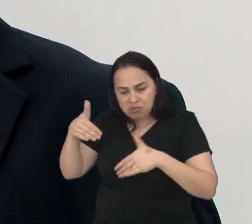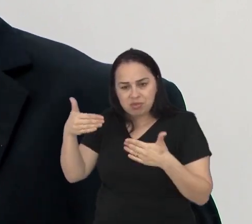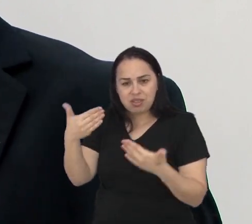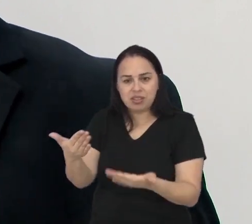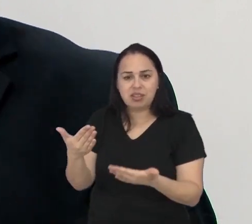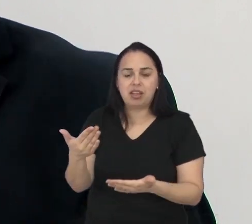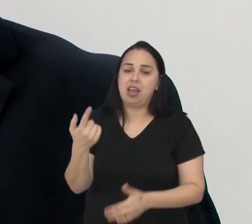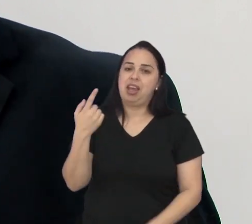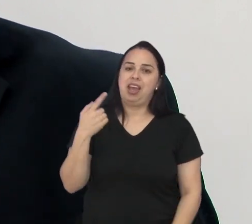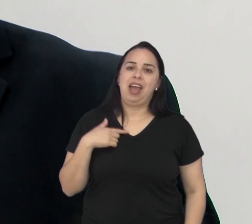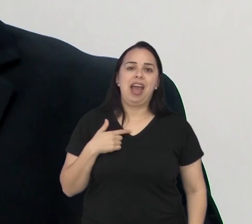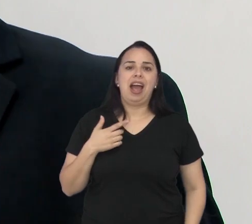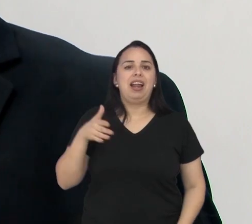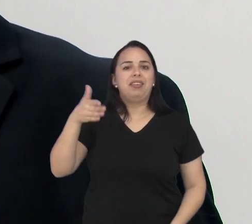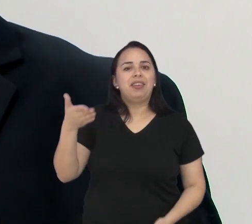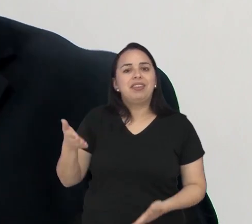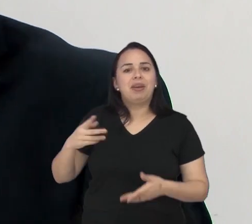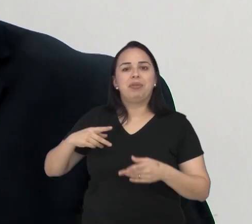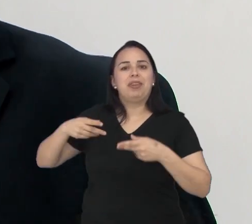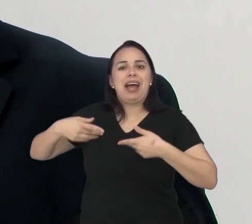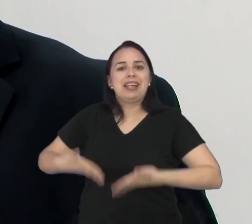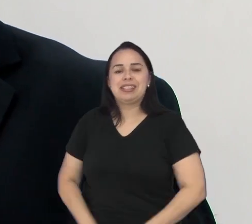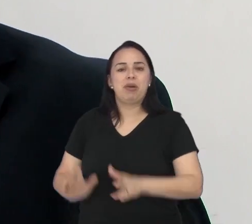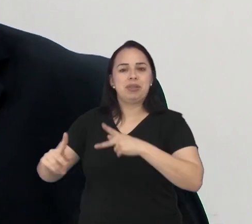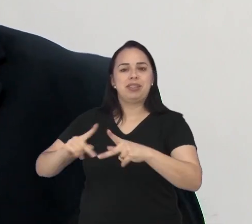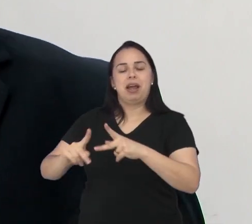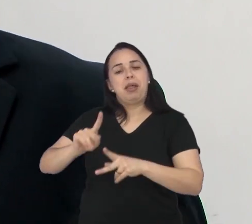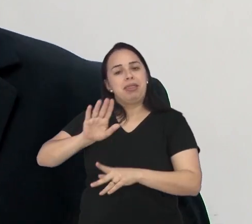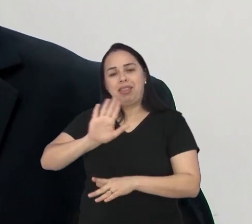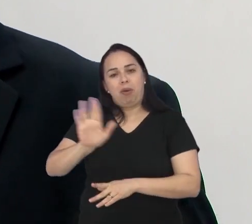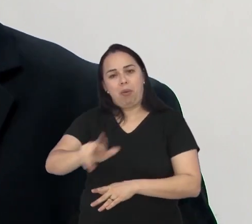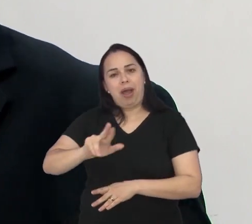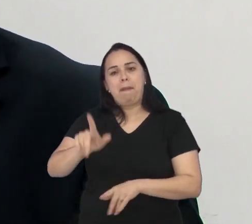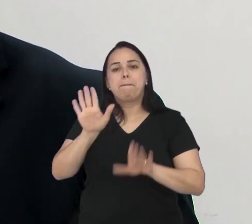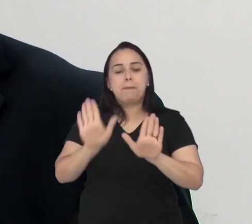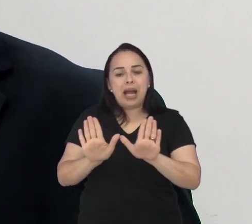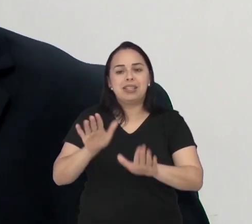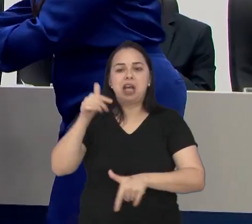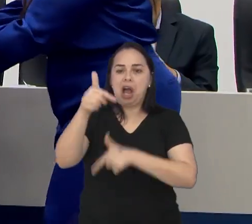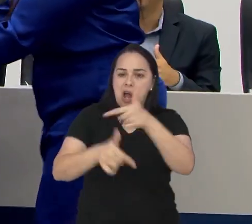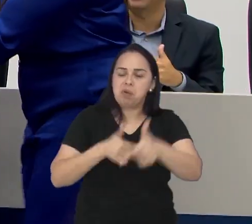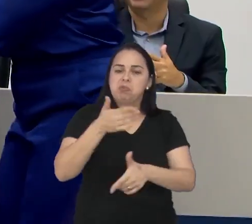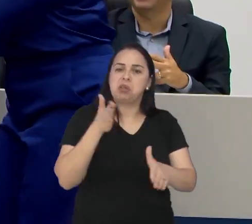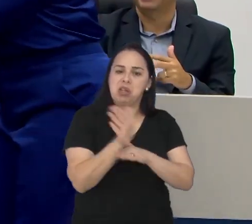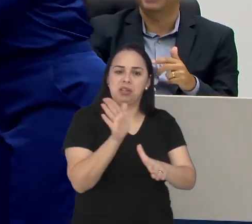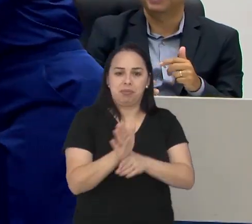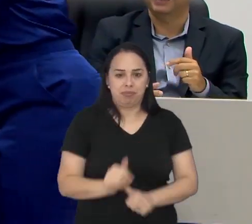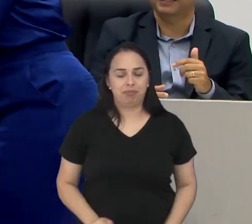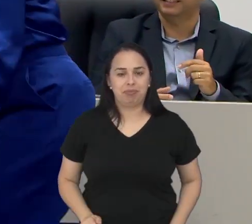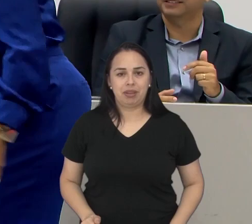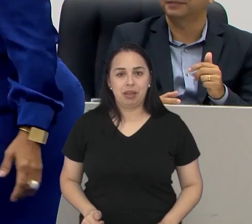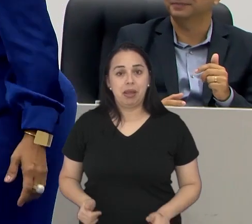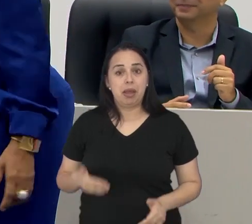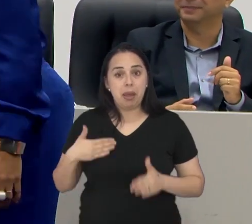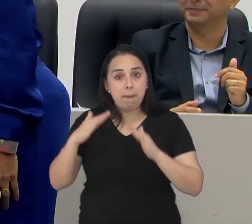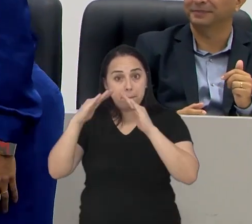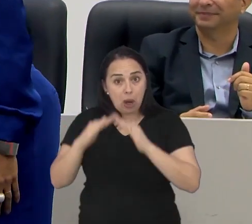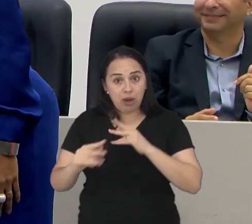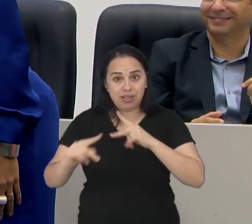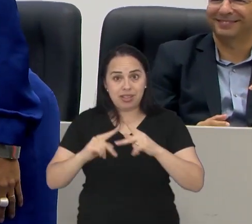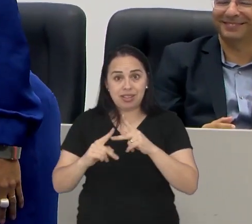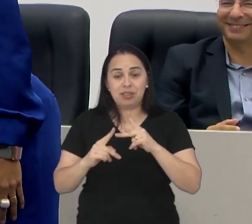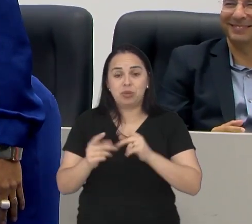dia, não sendo são-joséense, mas trabalhando por São José durante esse período todo que teve aqui. Moradora de São José dos Campos